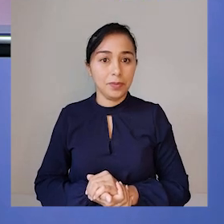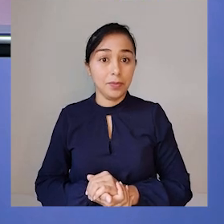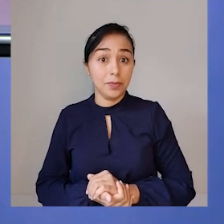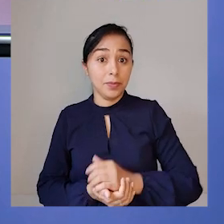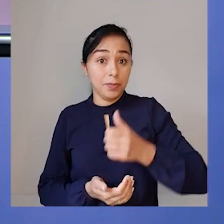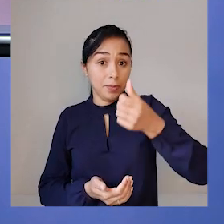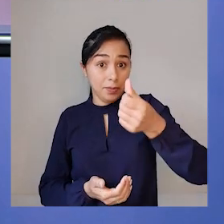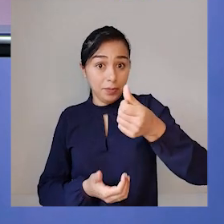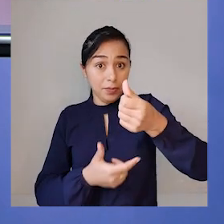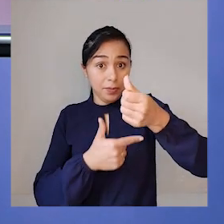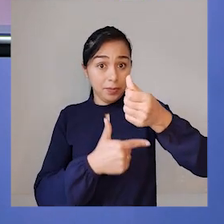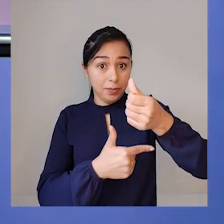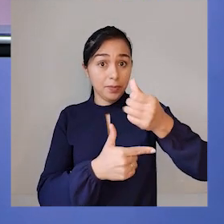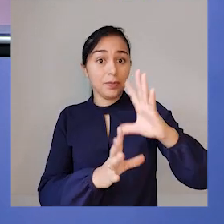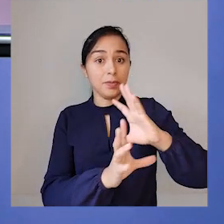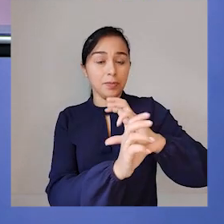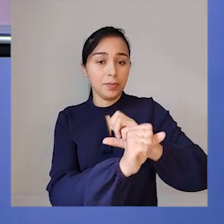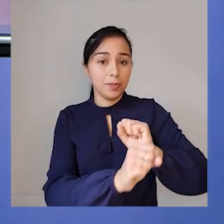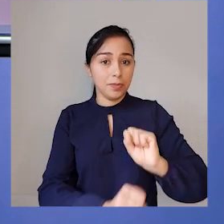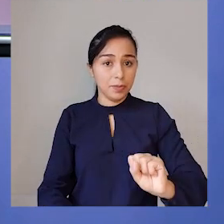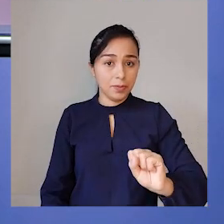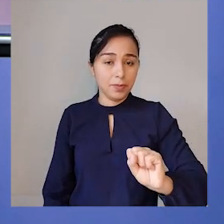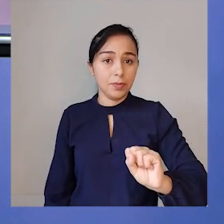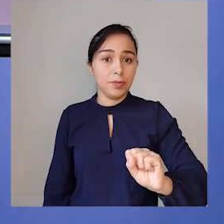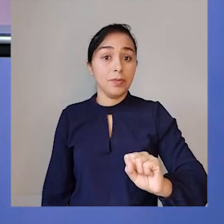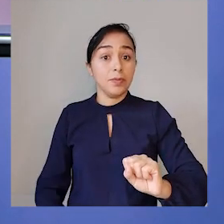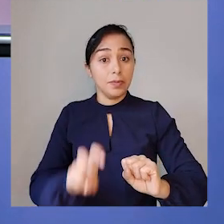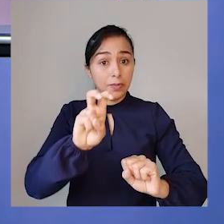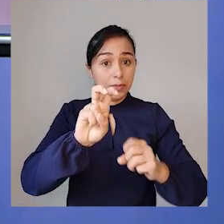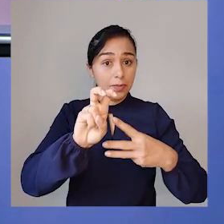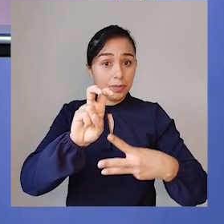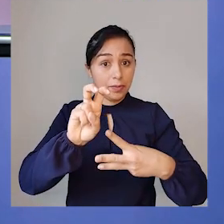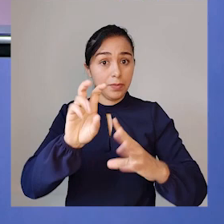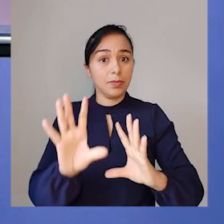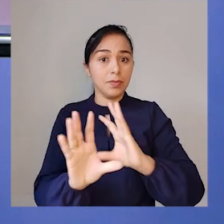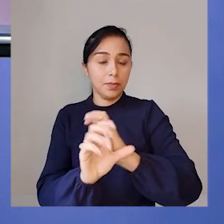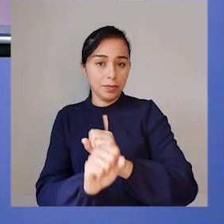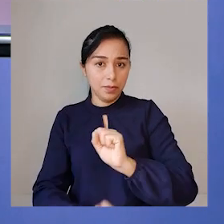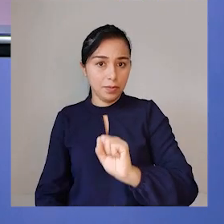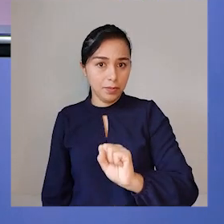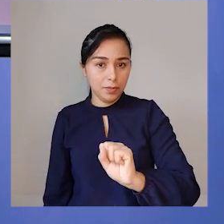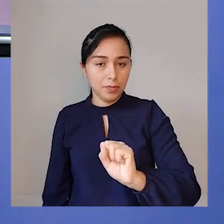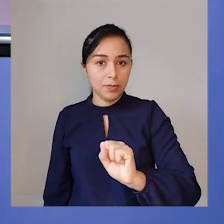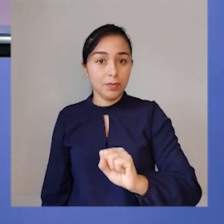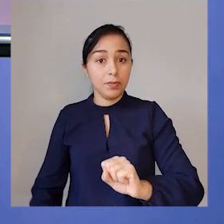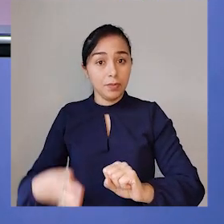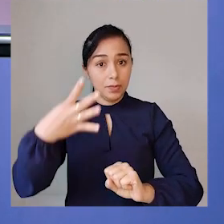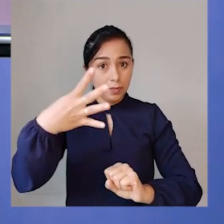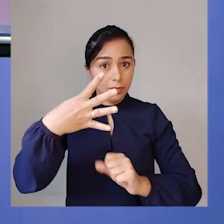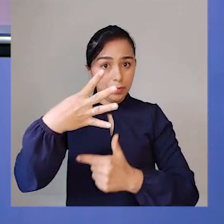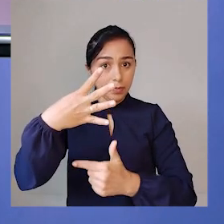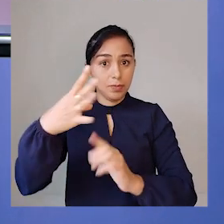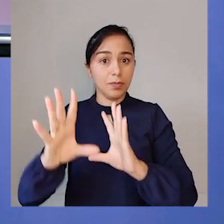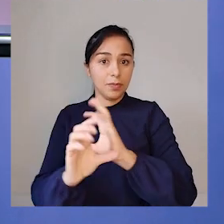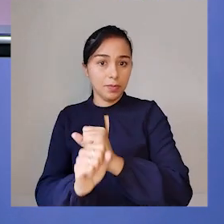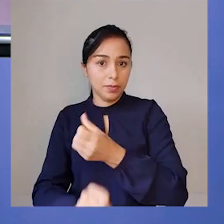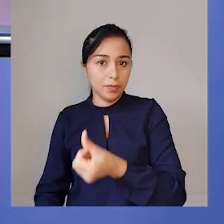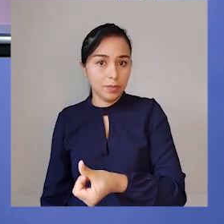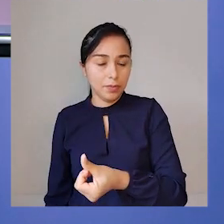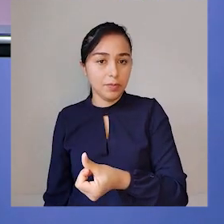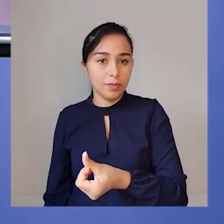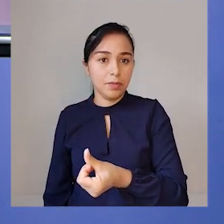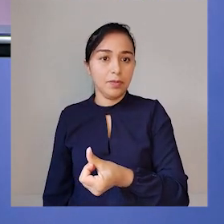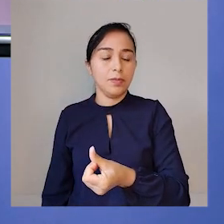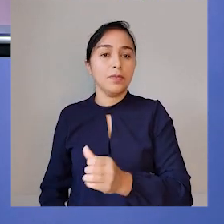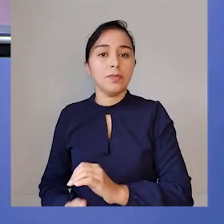mais 2, 8. 5 mais 3, 8 novamente. E 4 mais 2, 6.